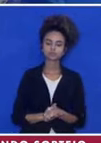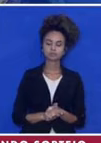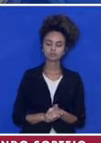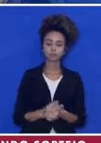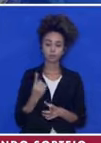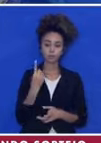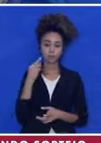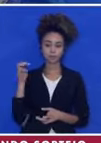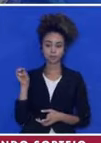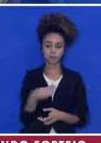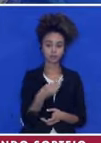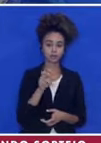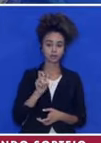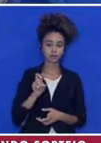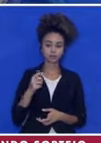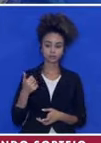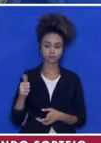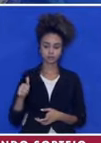dezenas, de